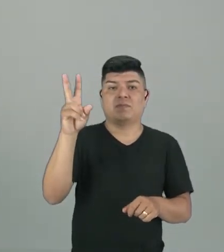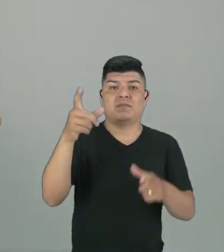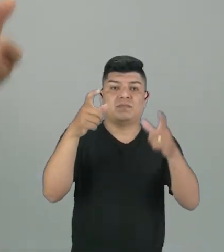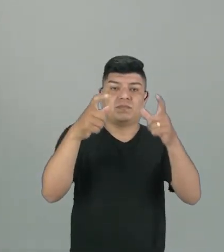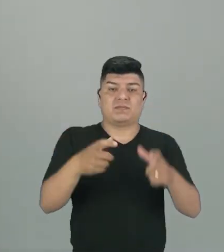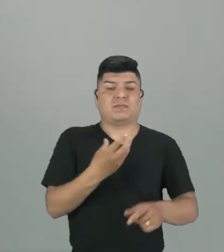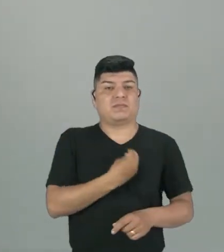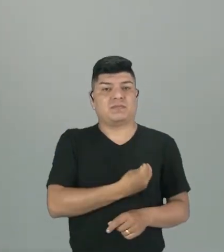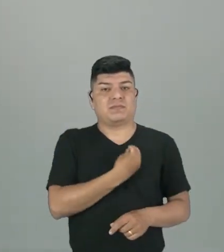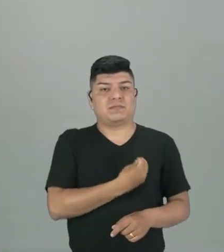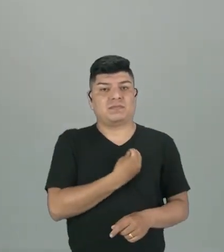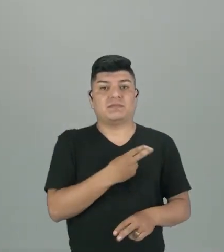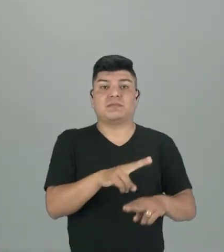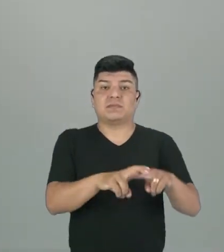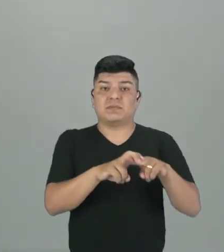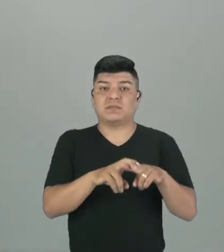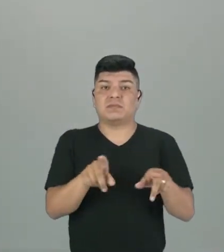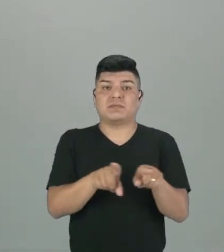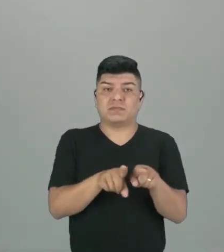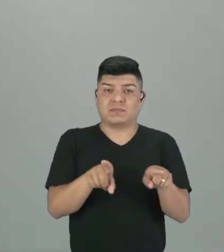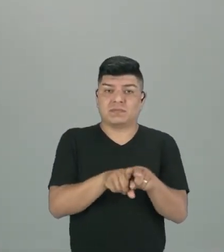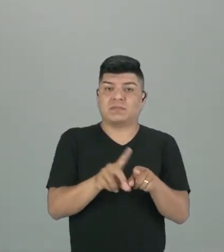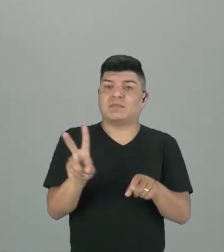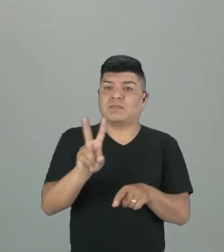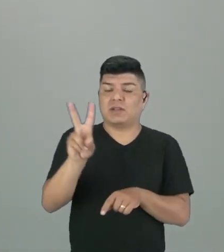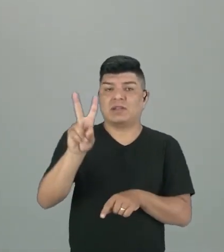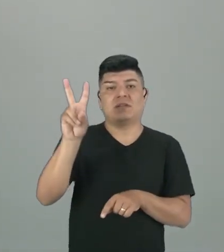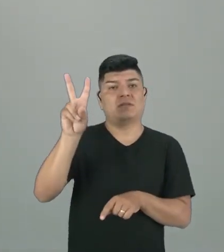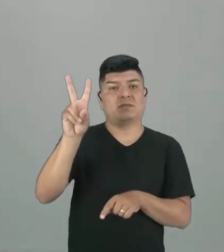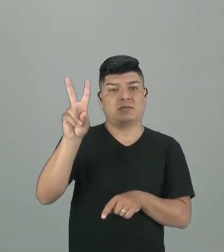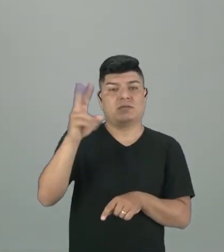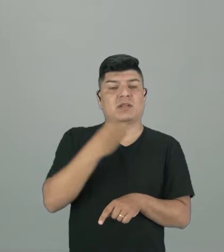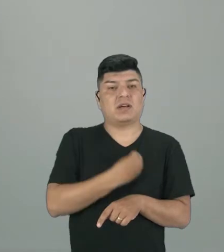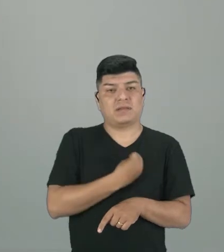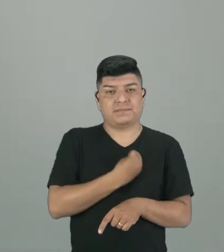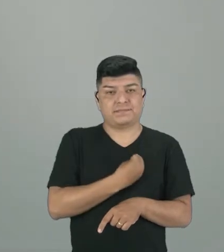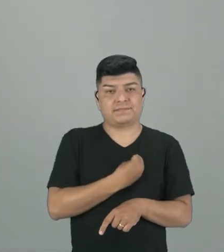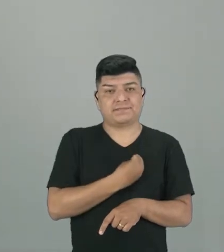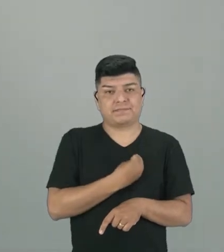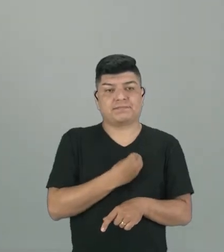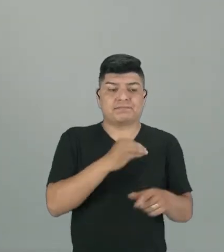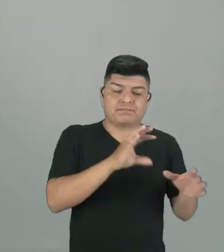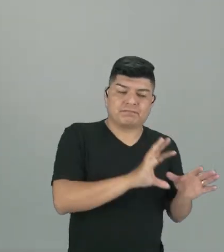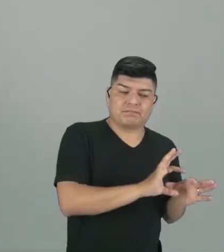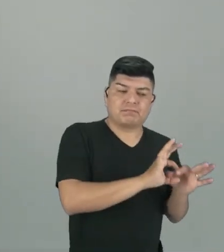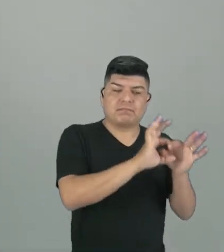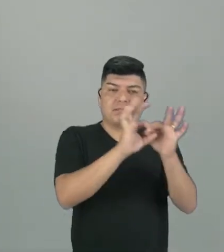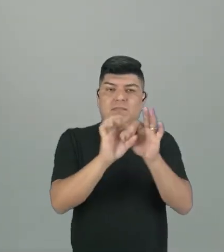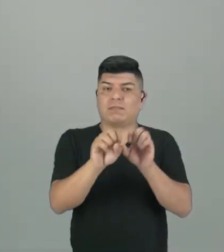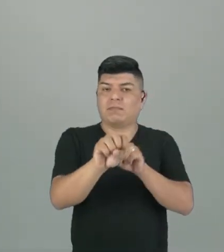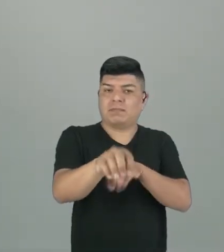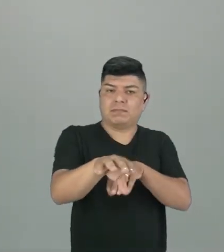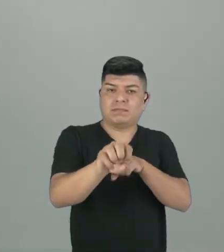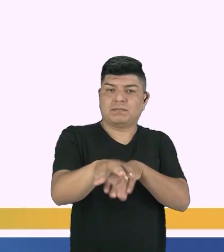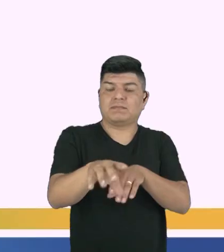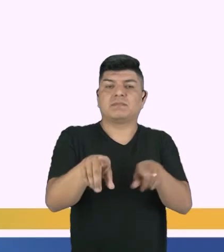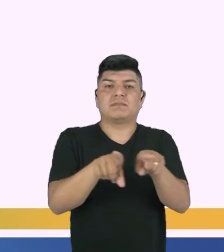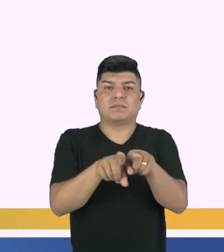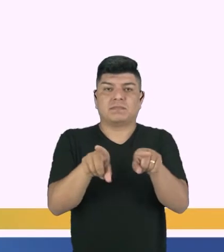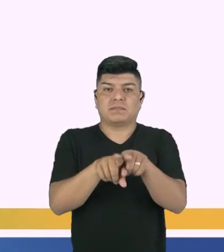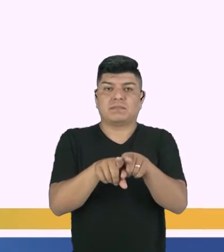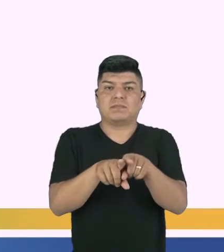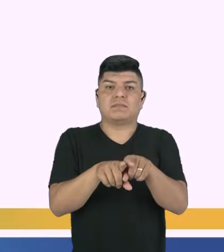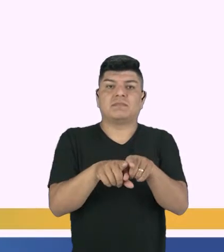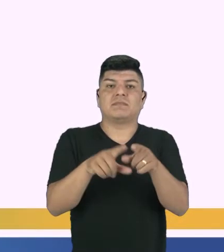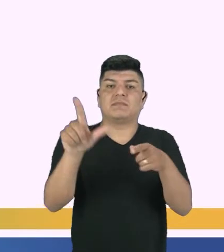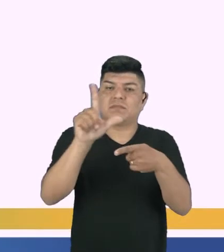gente vive, porque isso também é valorização da vida. No contexto da educação, proposta de